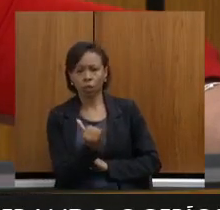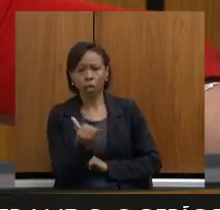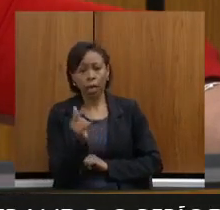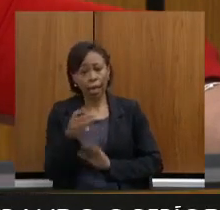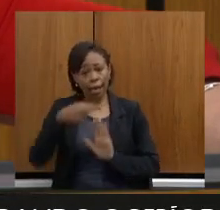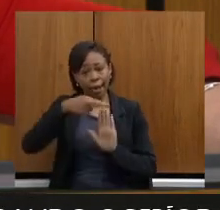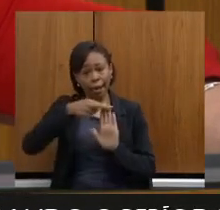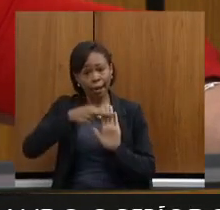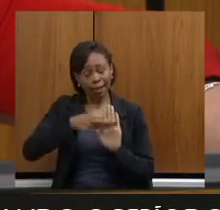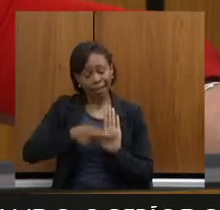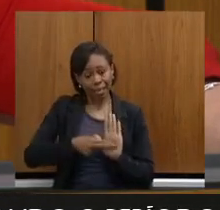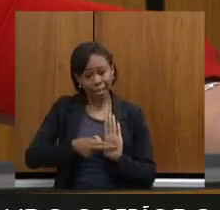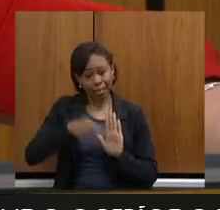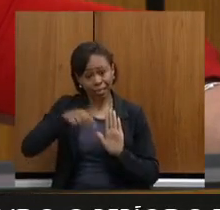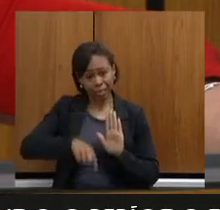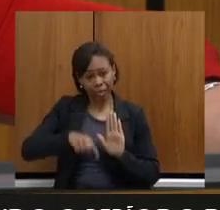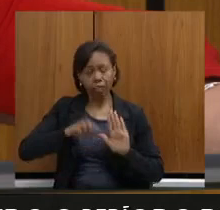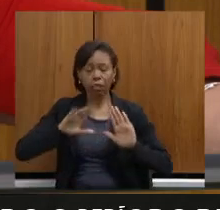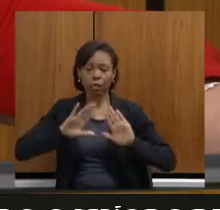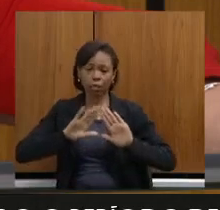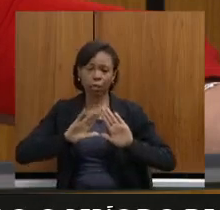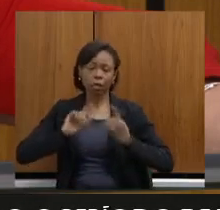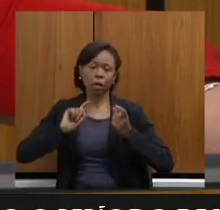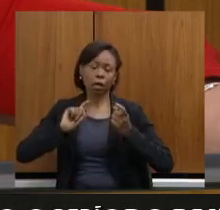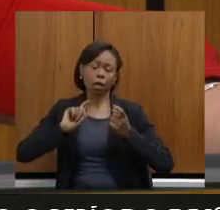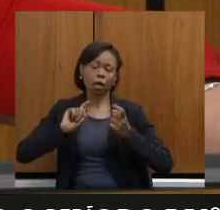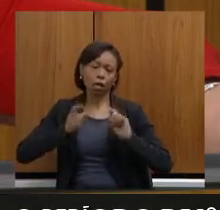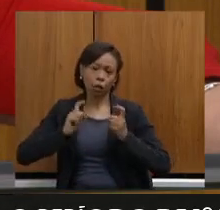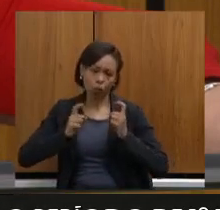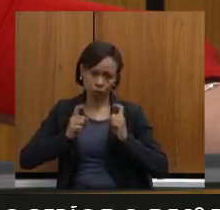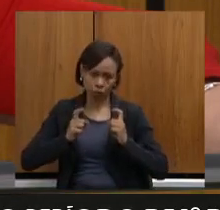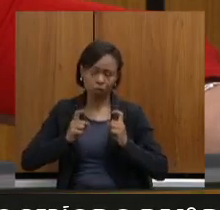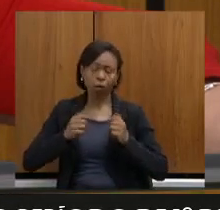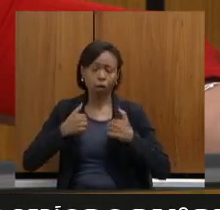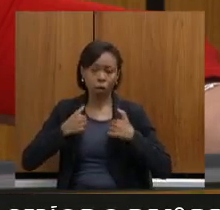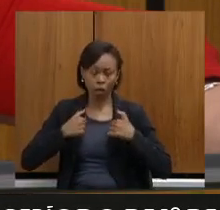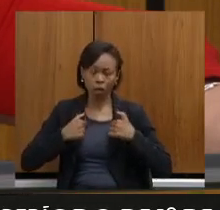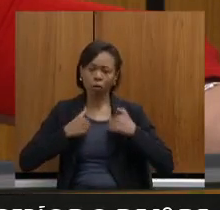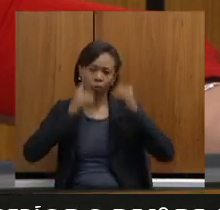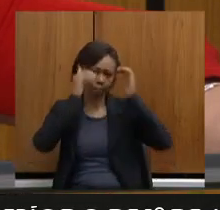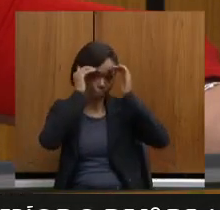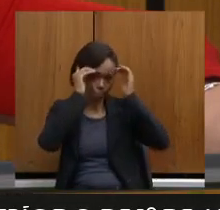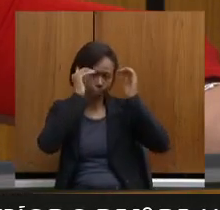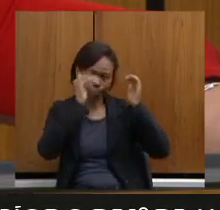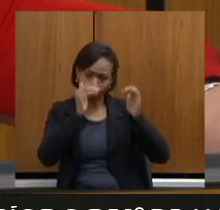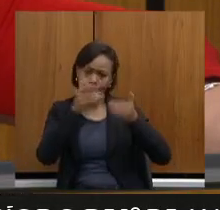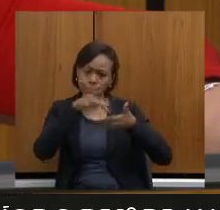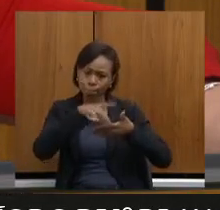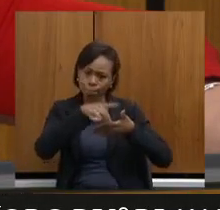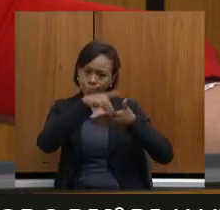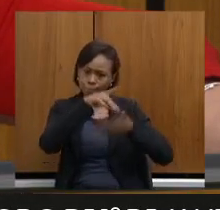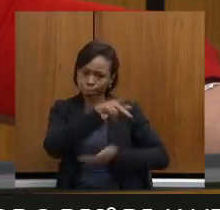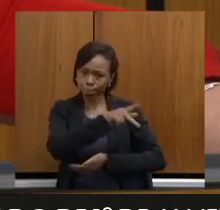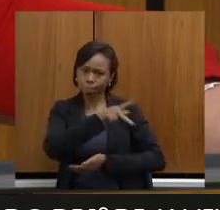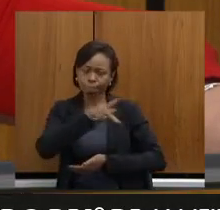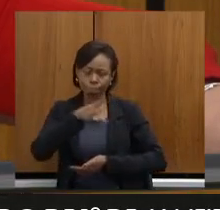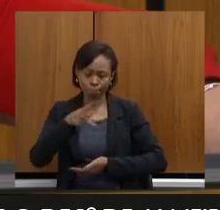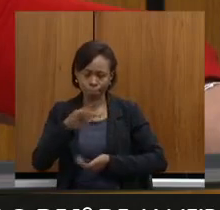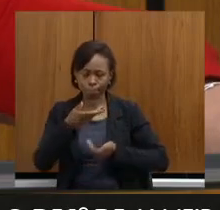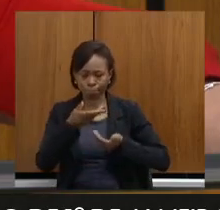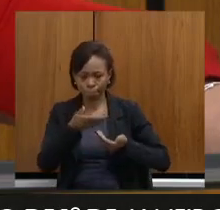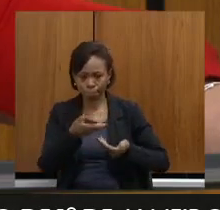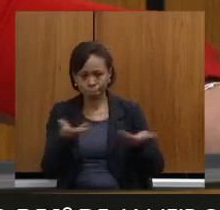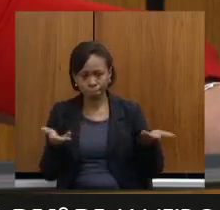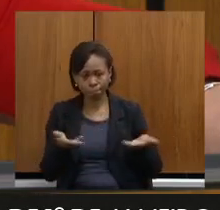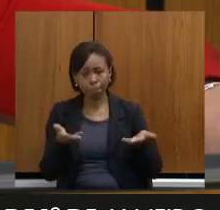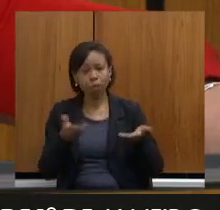da Assembleia fiscaliza eu vou respeitar a presidência de vossa excelência que conduz os aos trabalhos